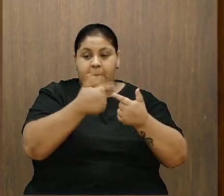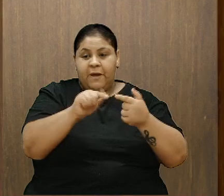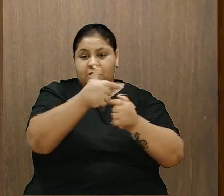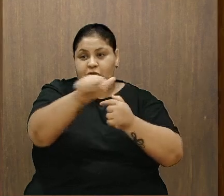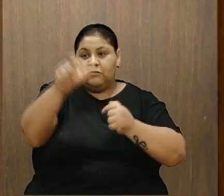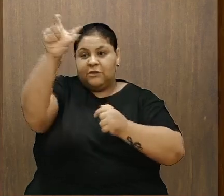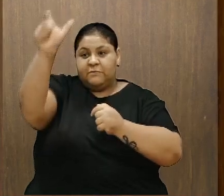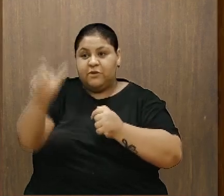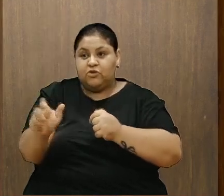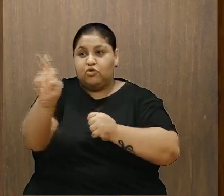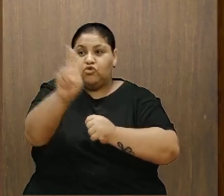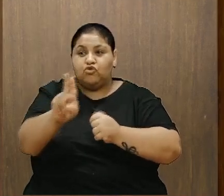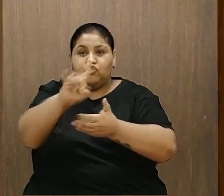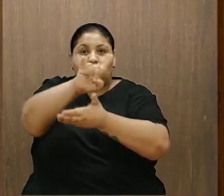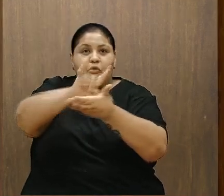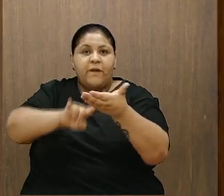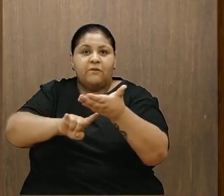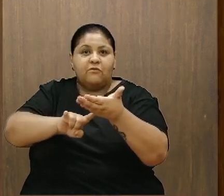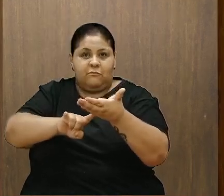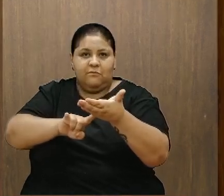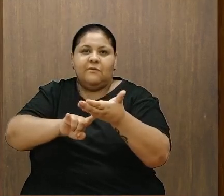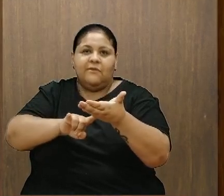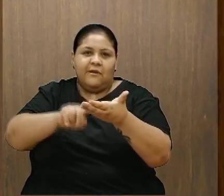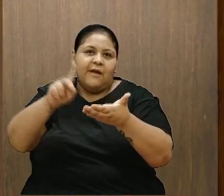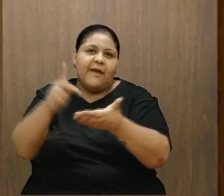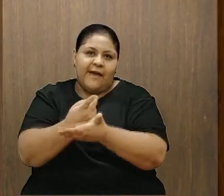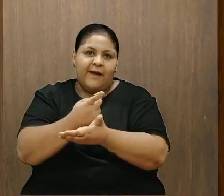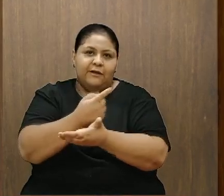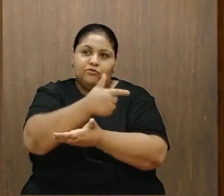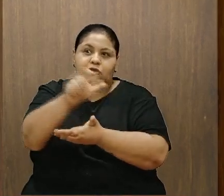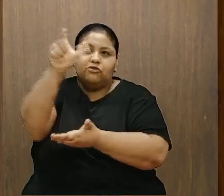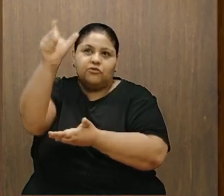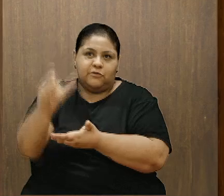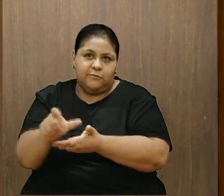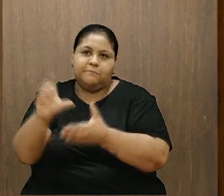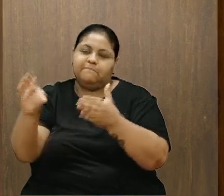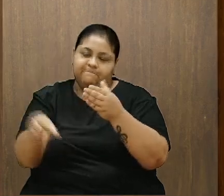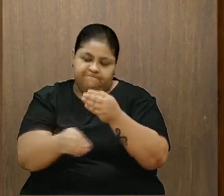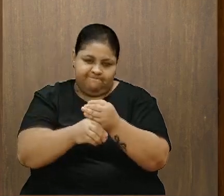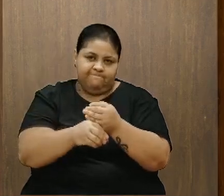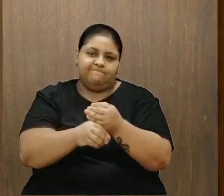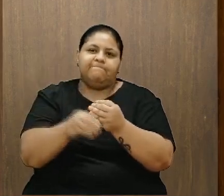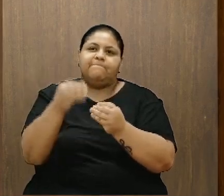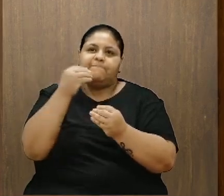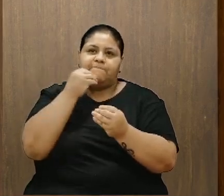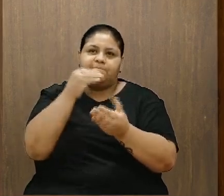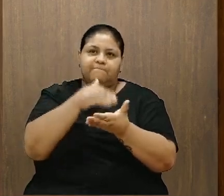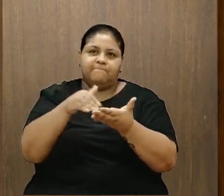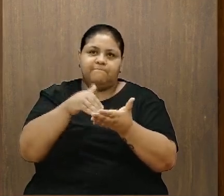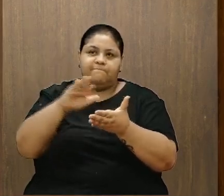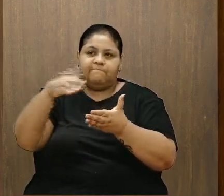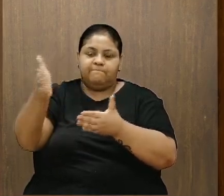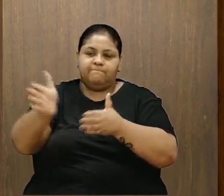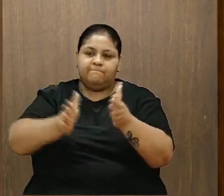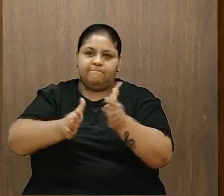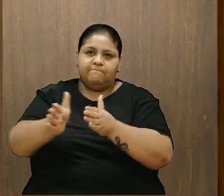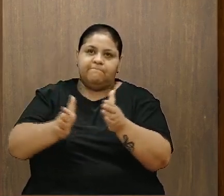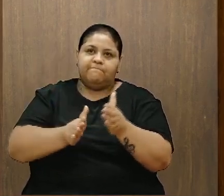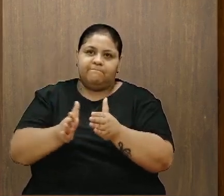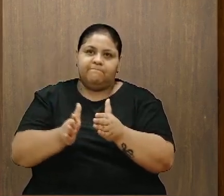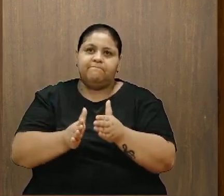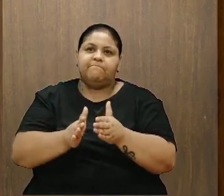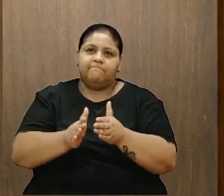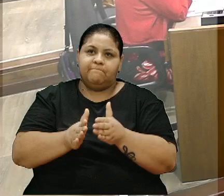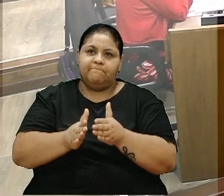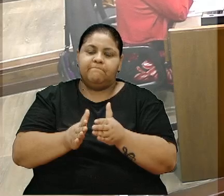comprovantes de endereço de parentes para matricular. Me somar a isso e, com certeza, a secretária Marta, no próximo período, tende a promover essa